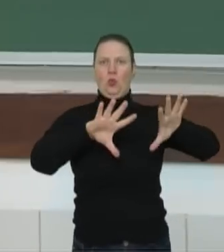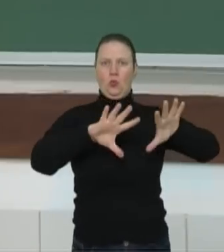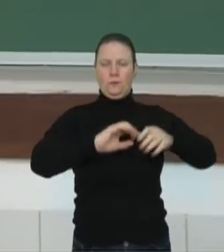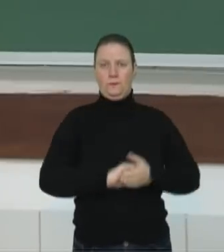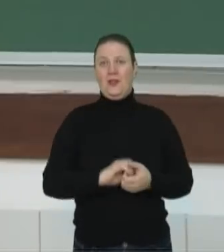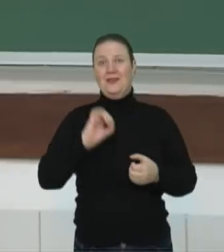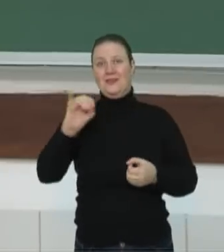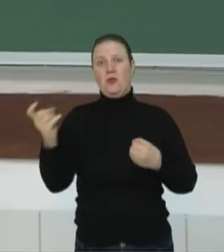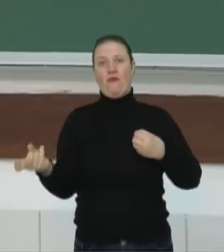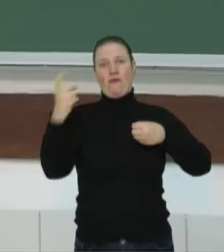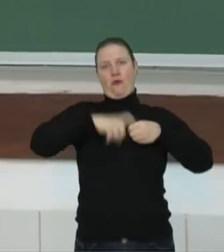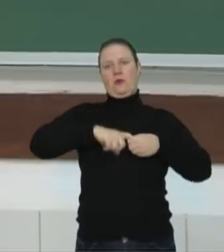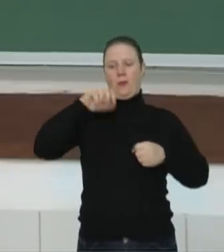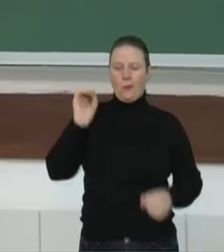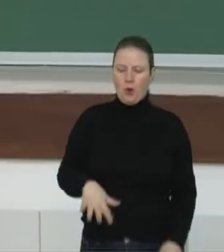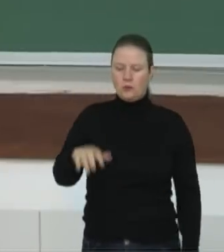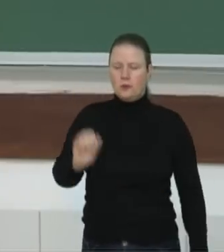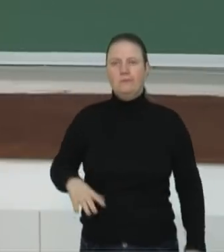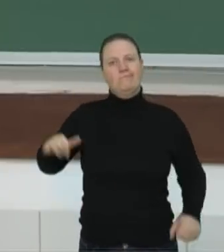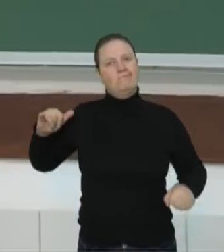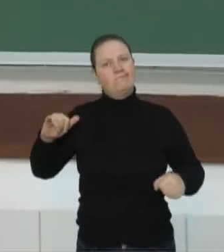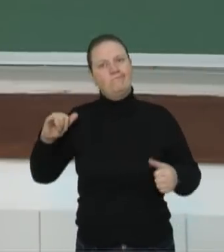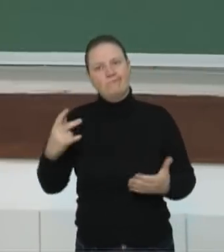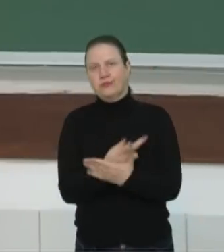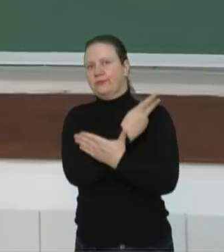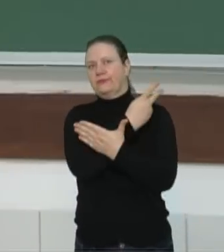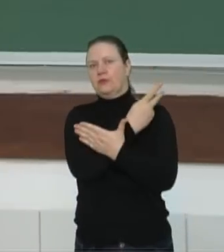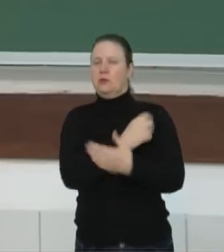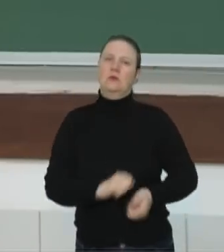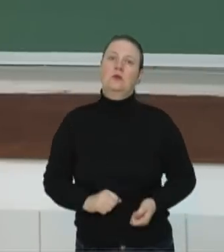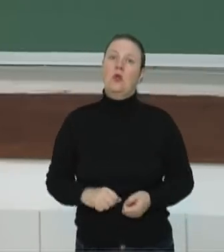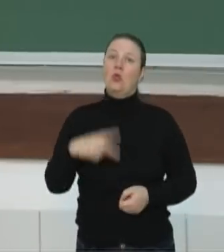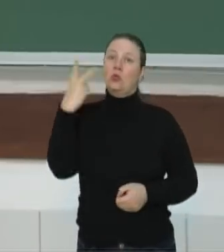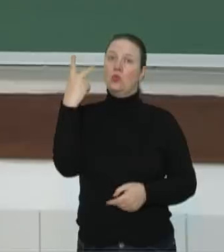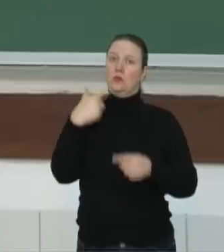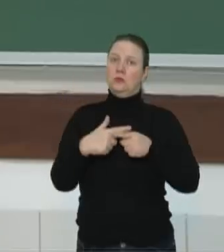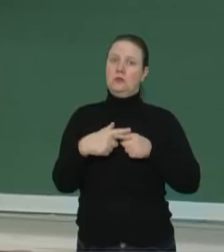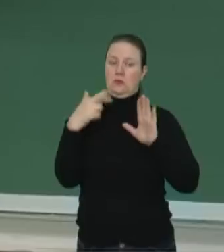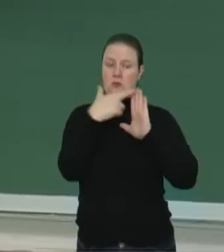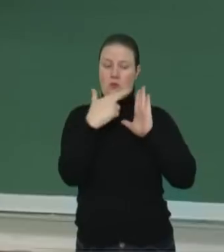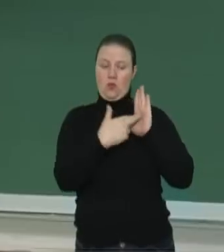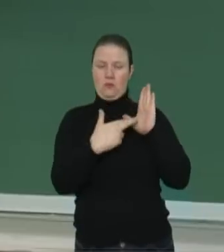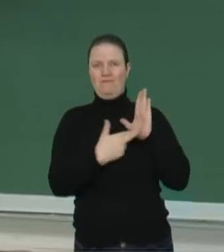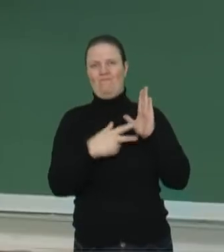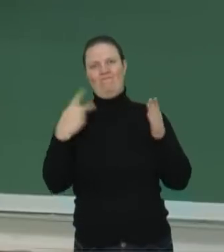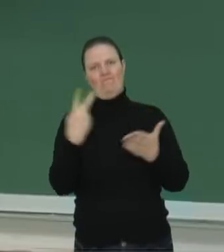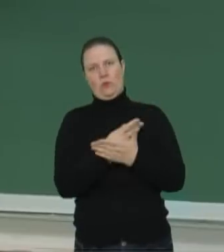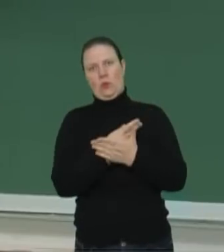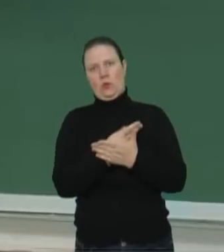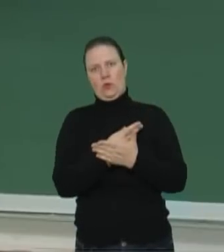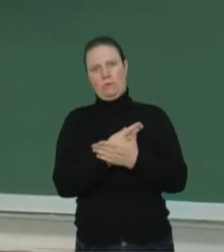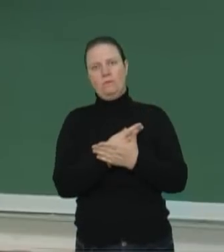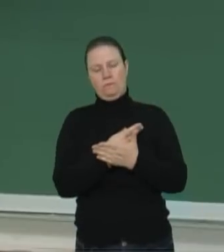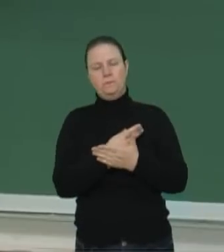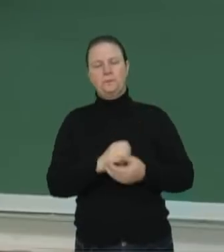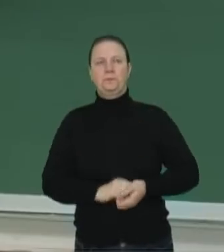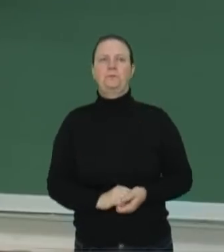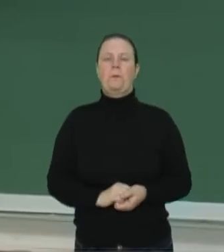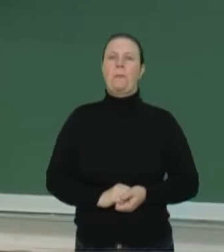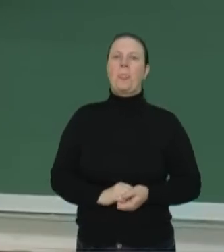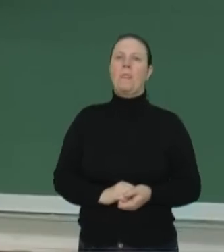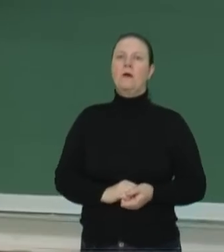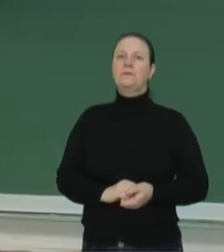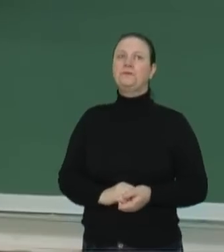Se eu voltar a bater, isso é uma falta. 2 dribles, conforme essa regra que a gente acabou de ver.